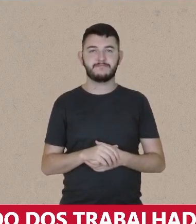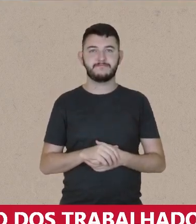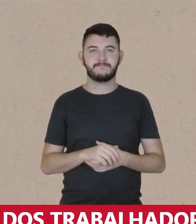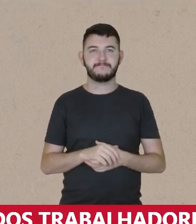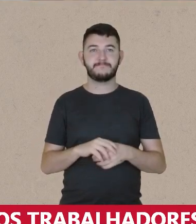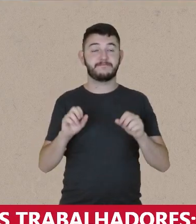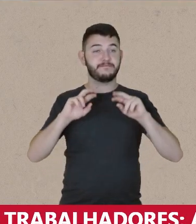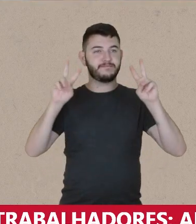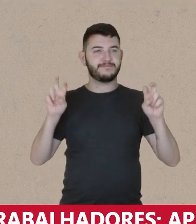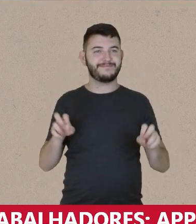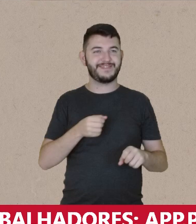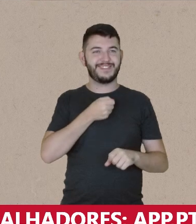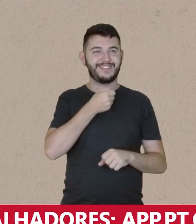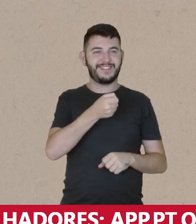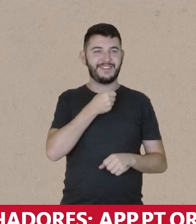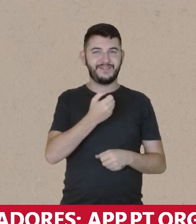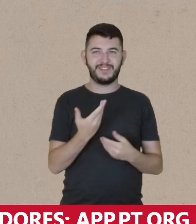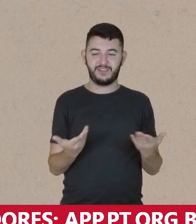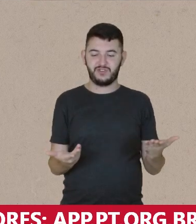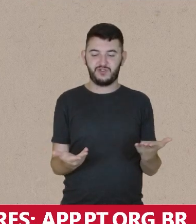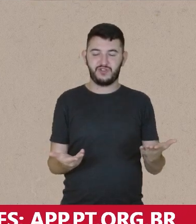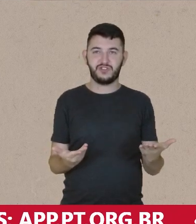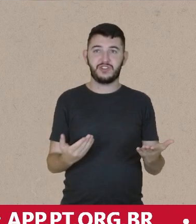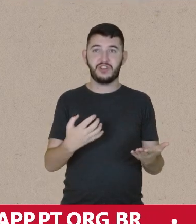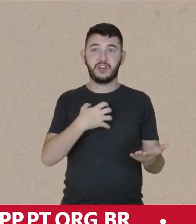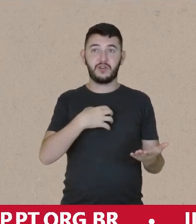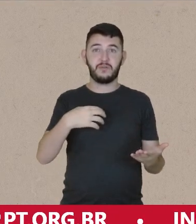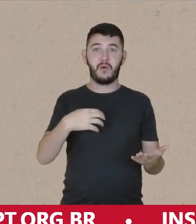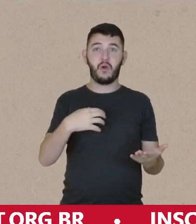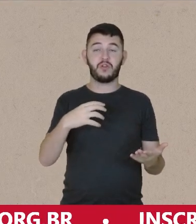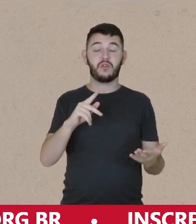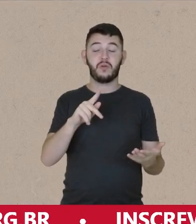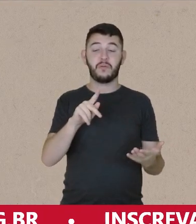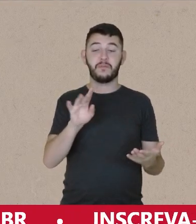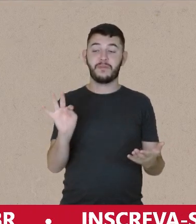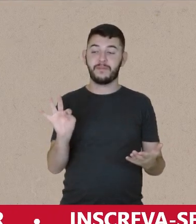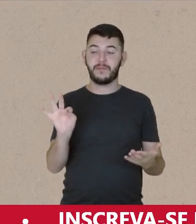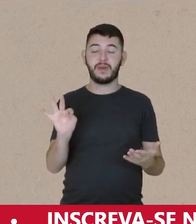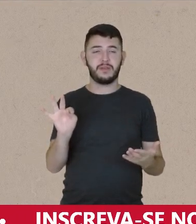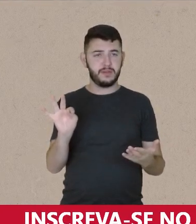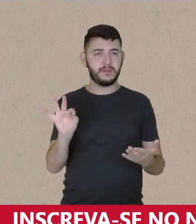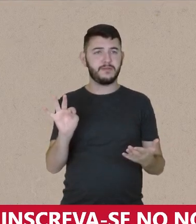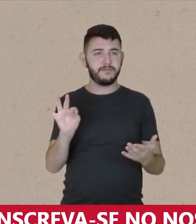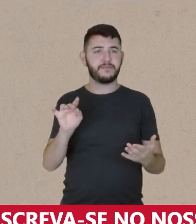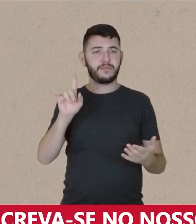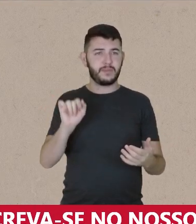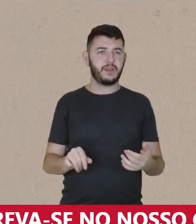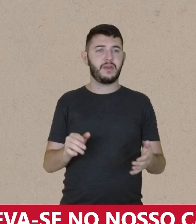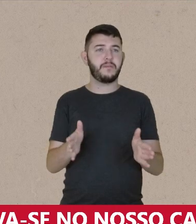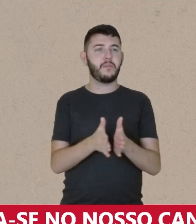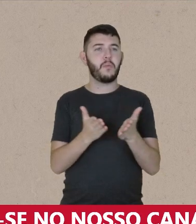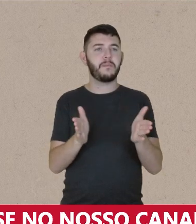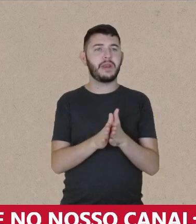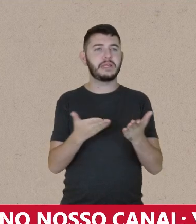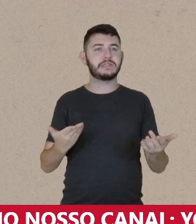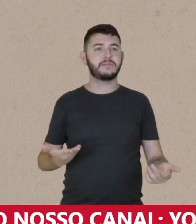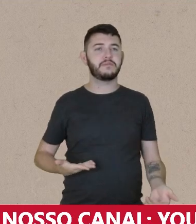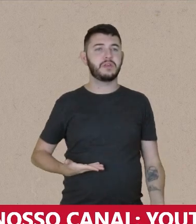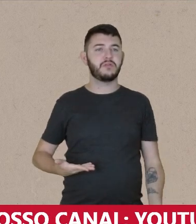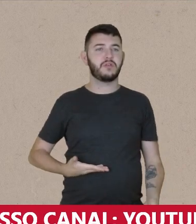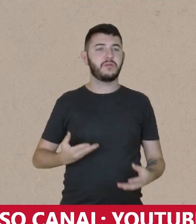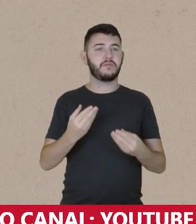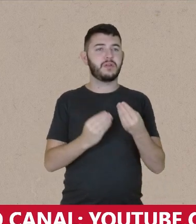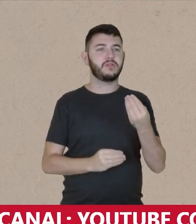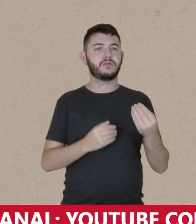O tema da nossa entrevista de hoje, no modo petista de legislar, é a pobreza menstrual, que afeta meninas e mulheres de todo